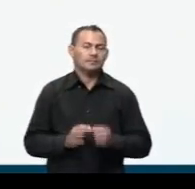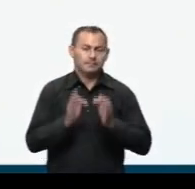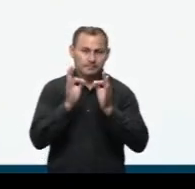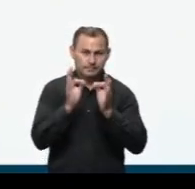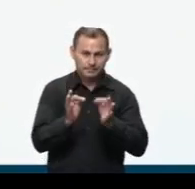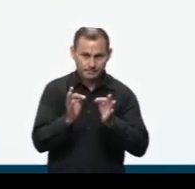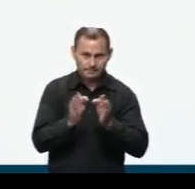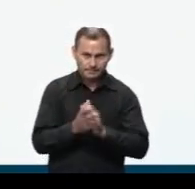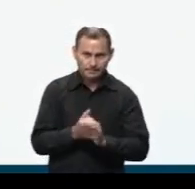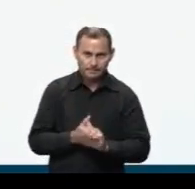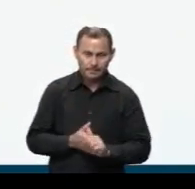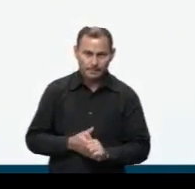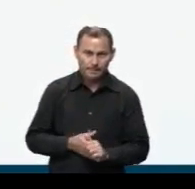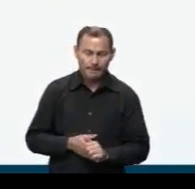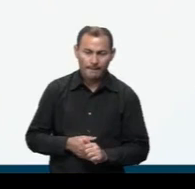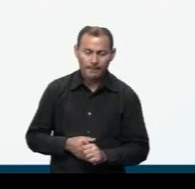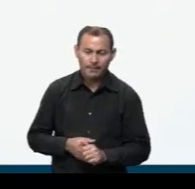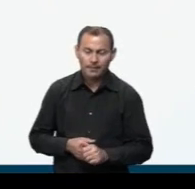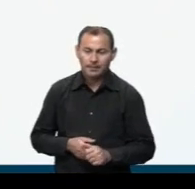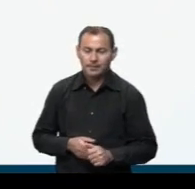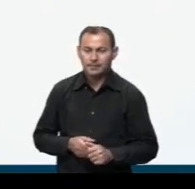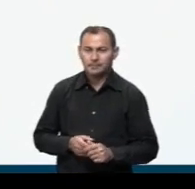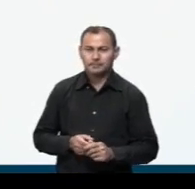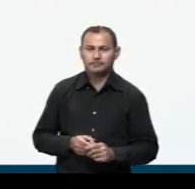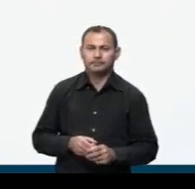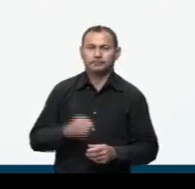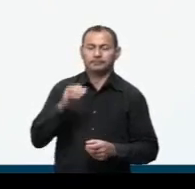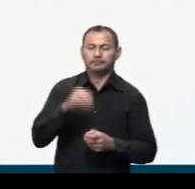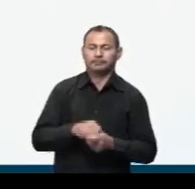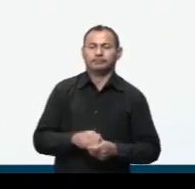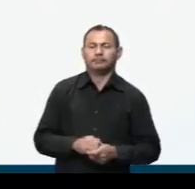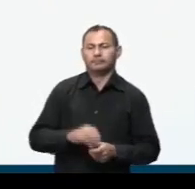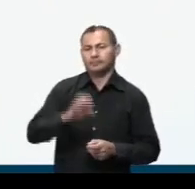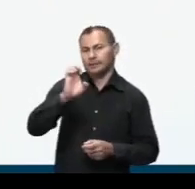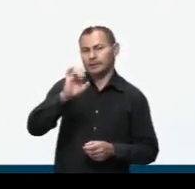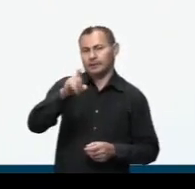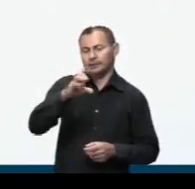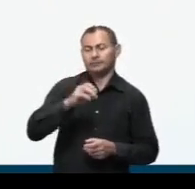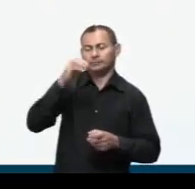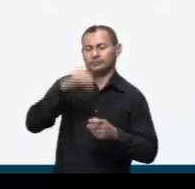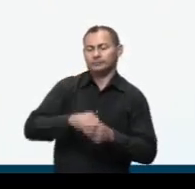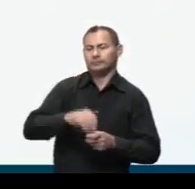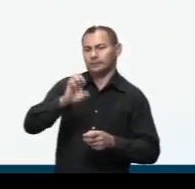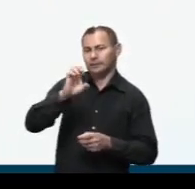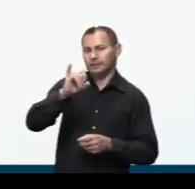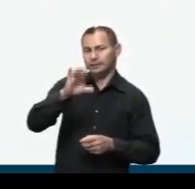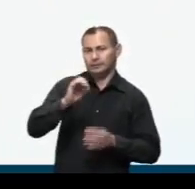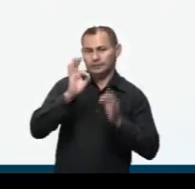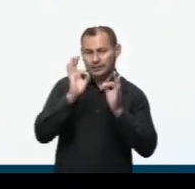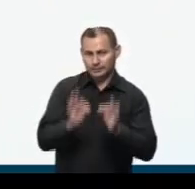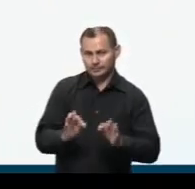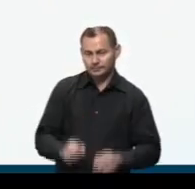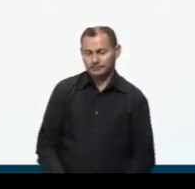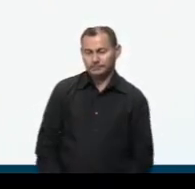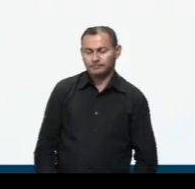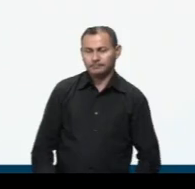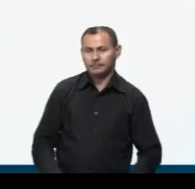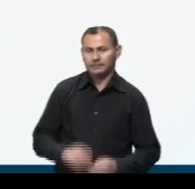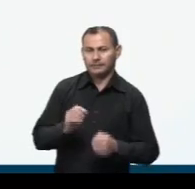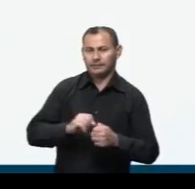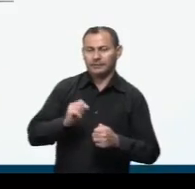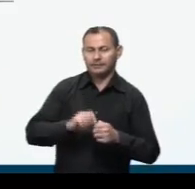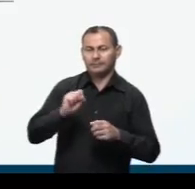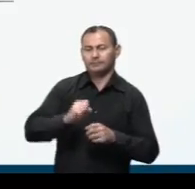tá? E coloca os eixos, a gente vai alocando os eixos, tá bom? Então é assim que é